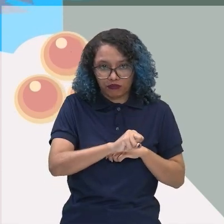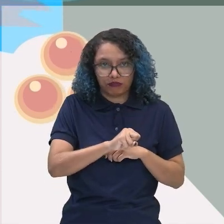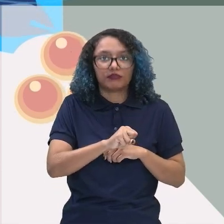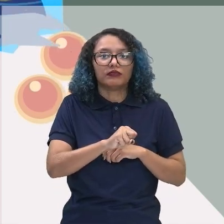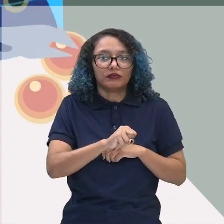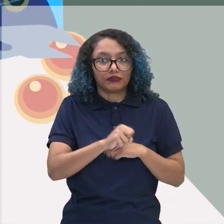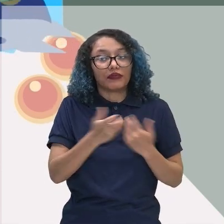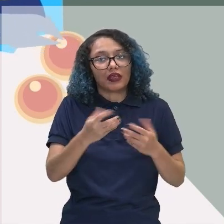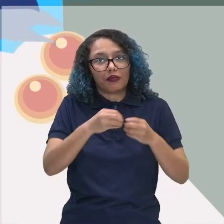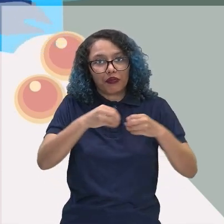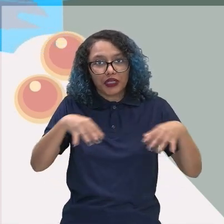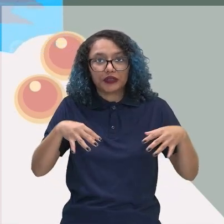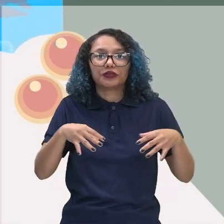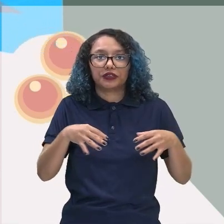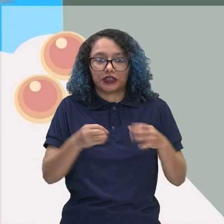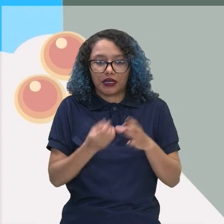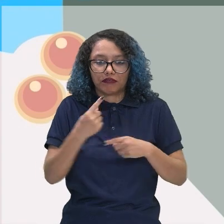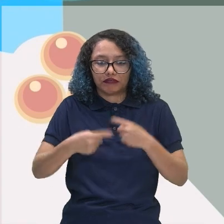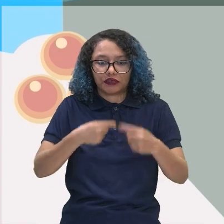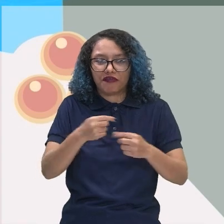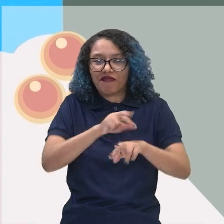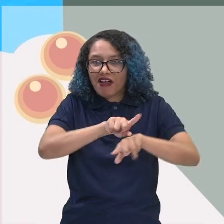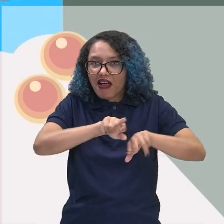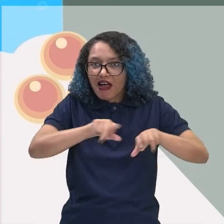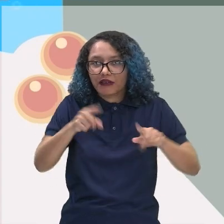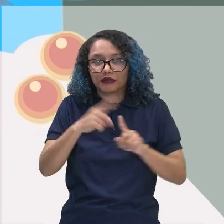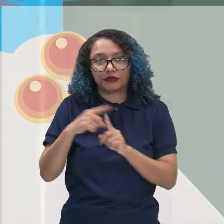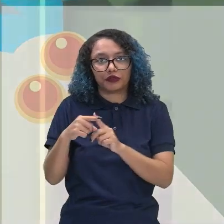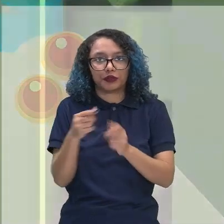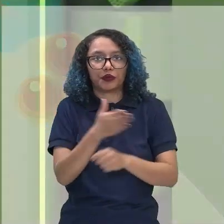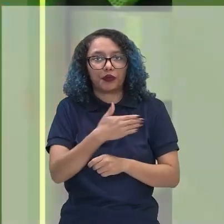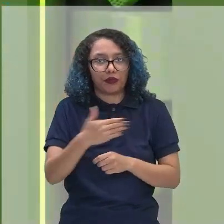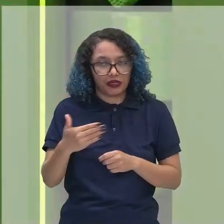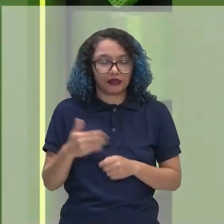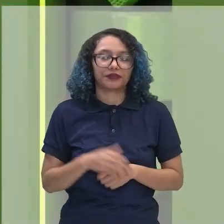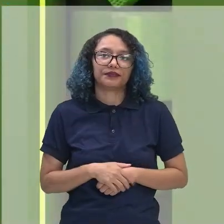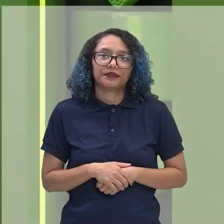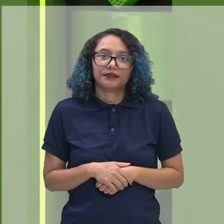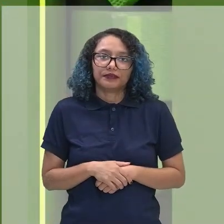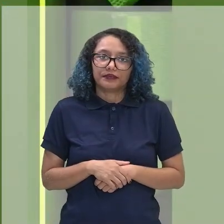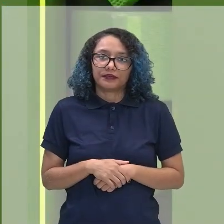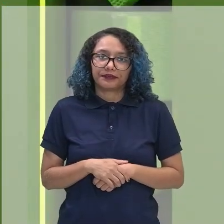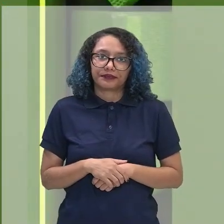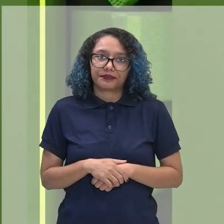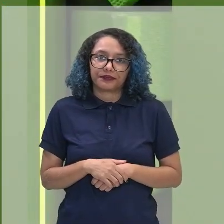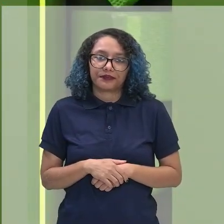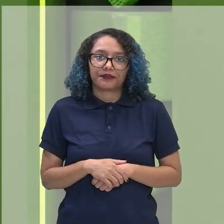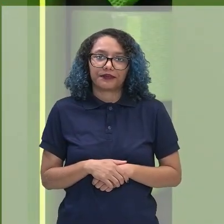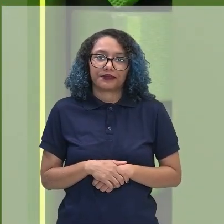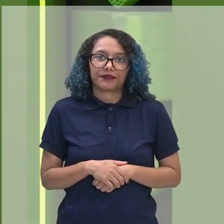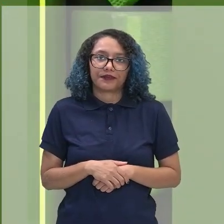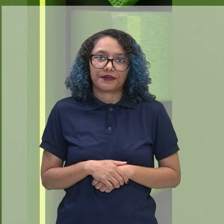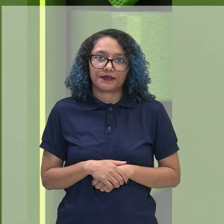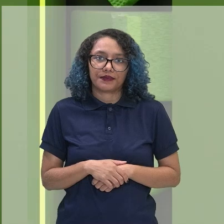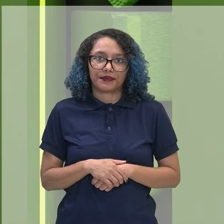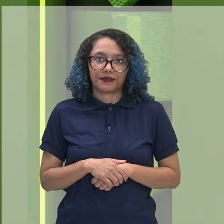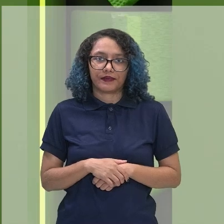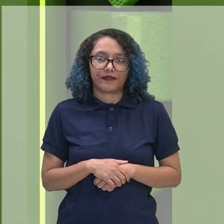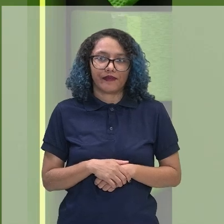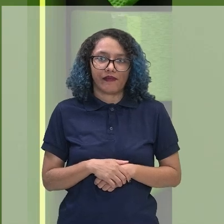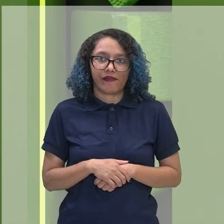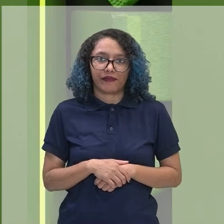prejudicando assim a reprodução de diversas espécies de peixes. Então, olha só que interessante, né? Apesar